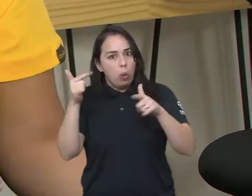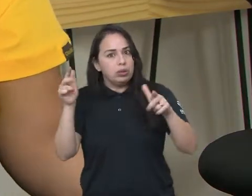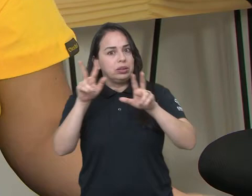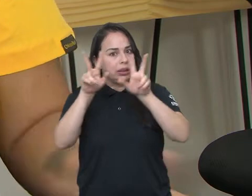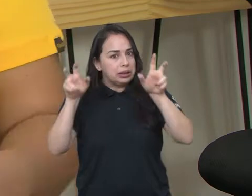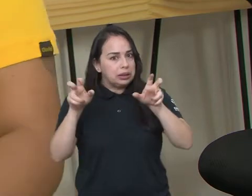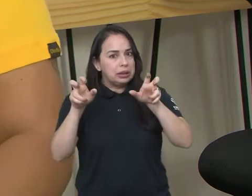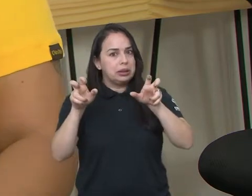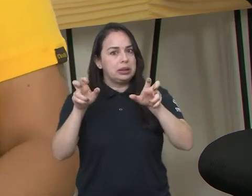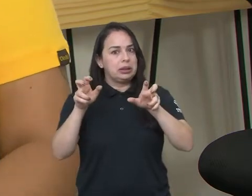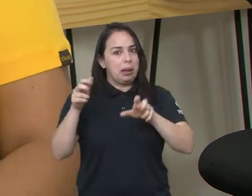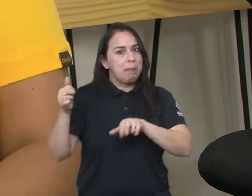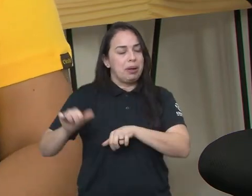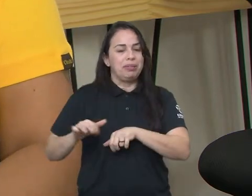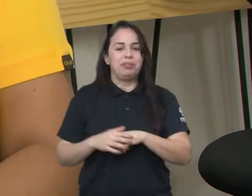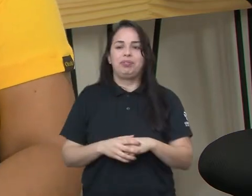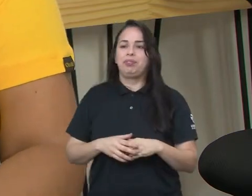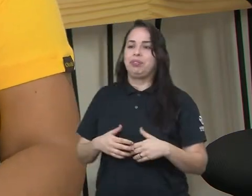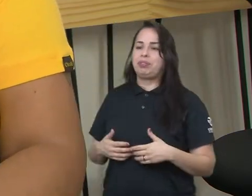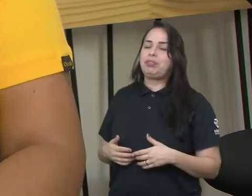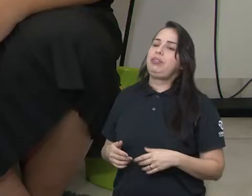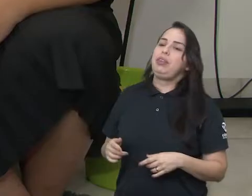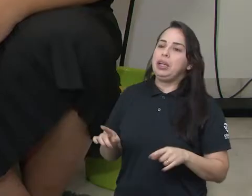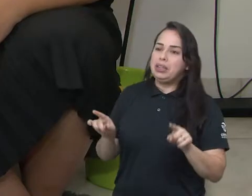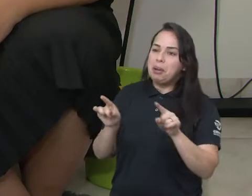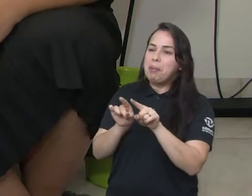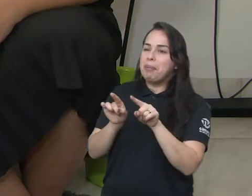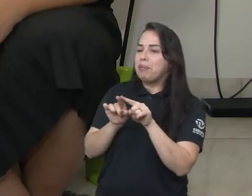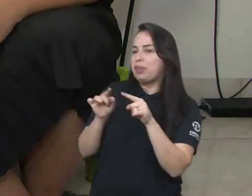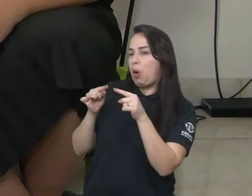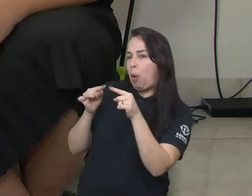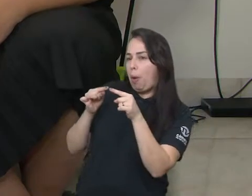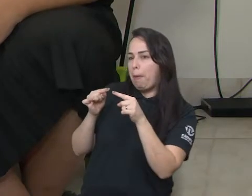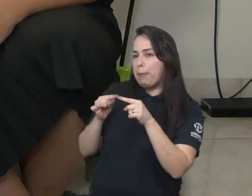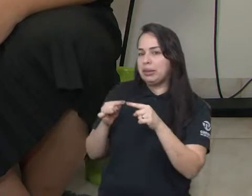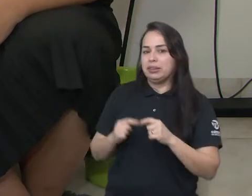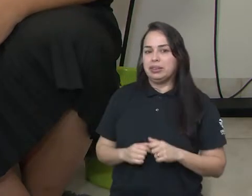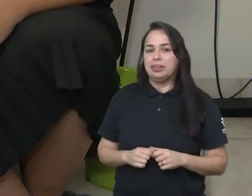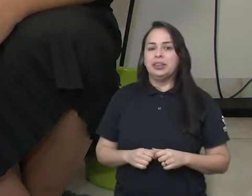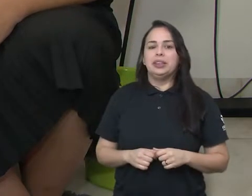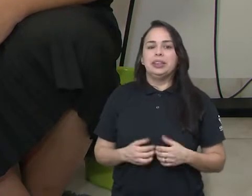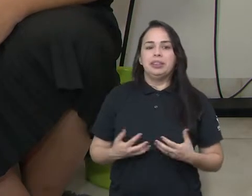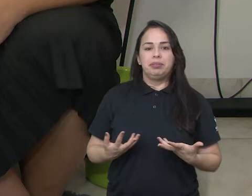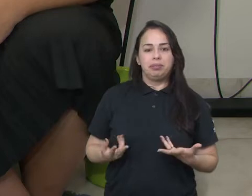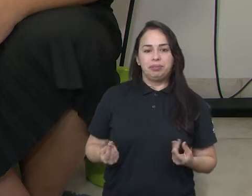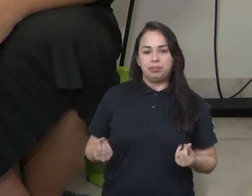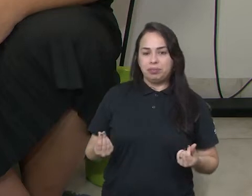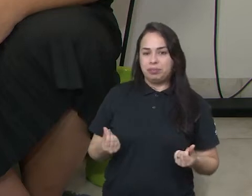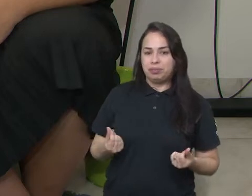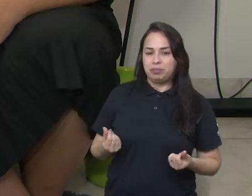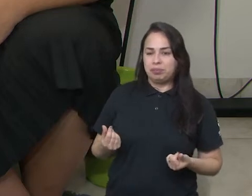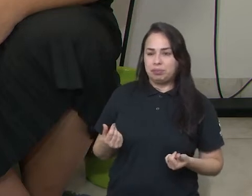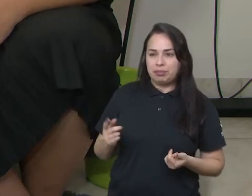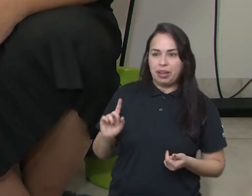umas outras coisas que envelheceram mal. E tem a ver ainda, né? Assim, tem público.